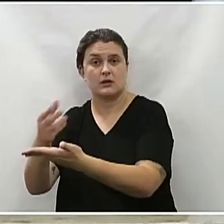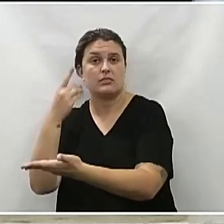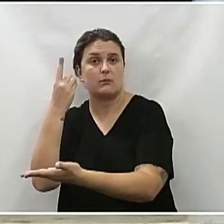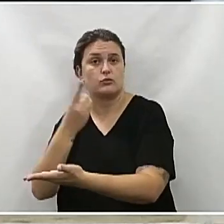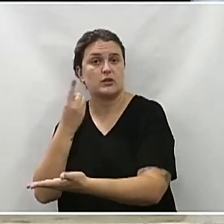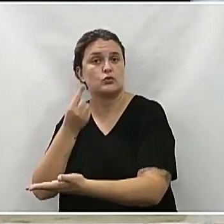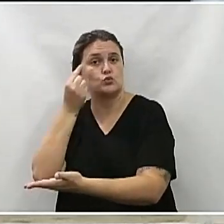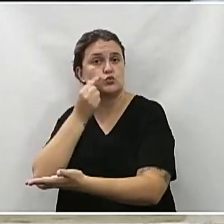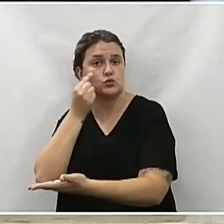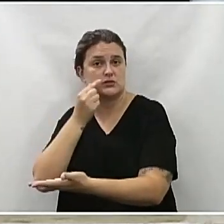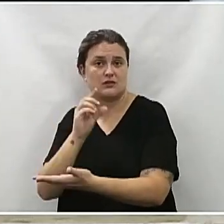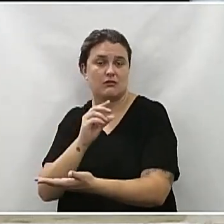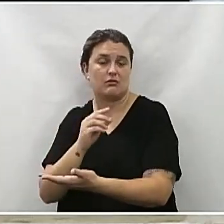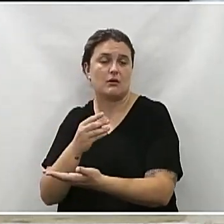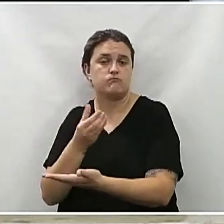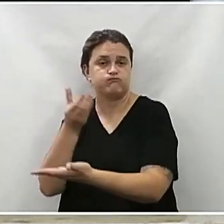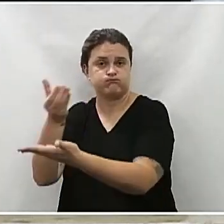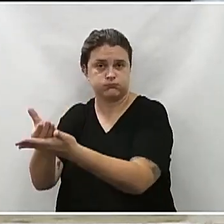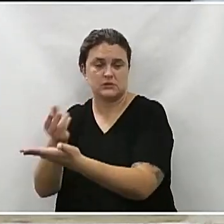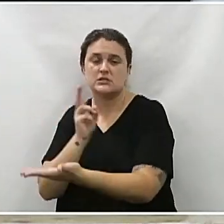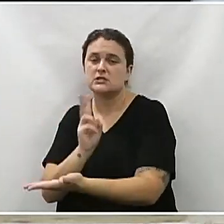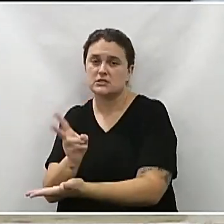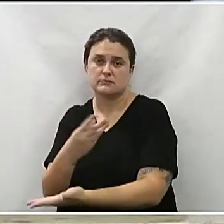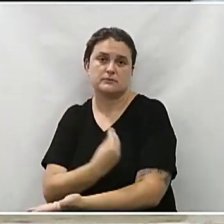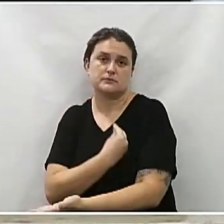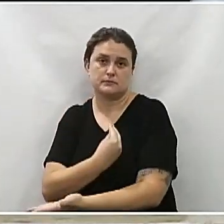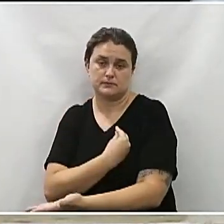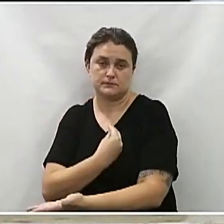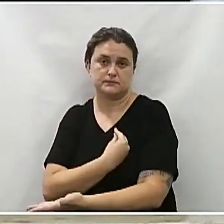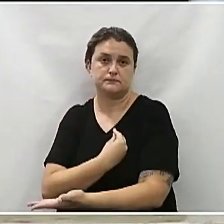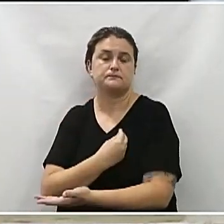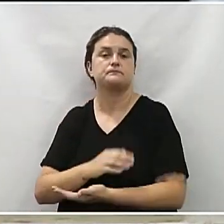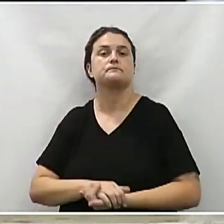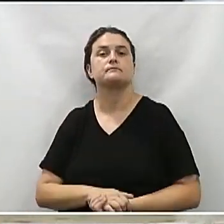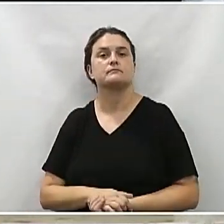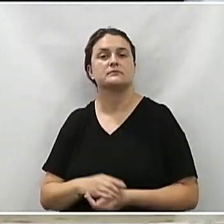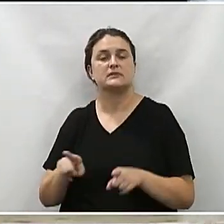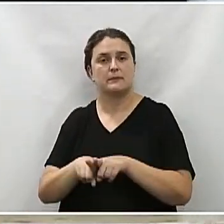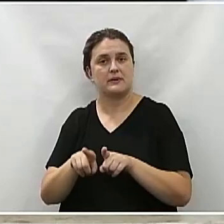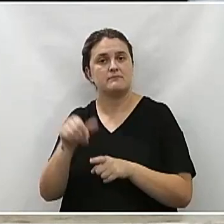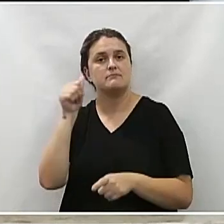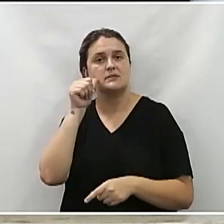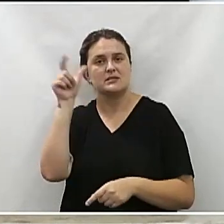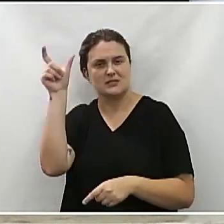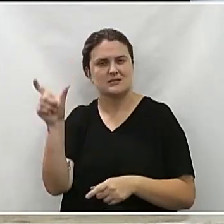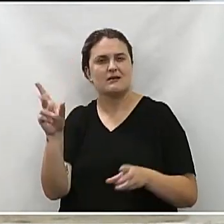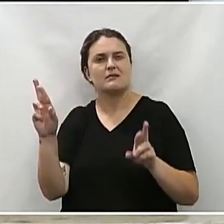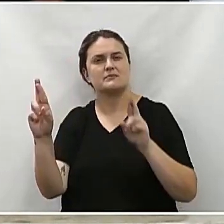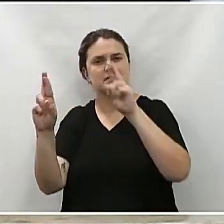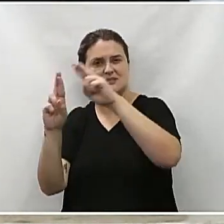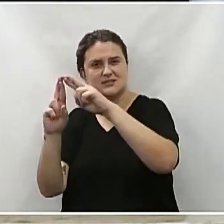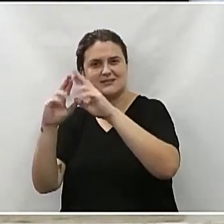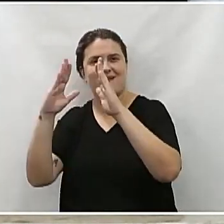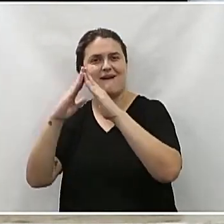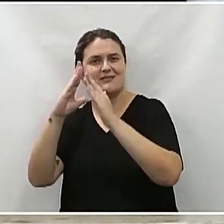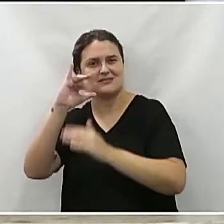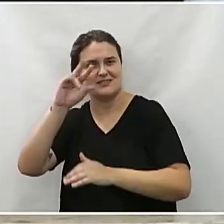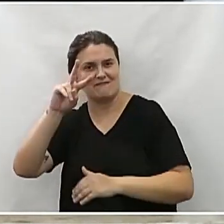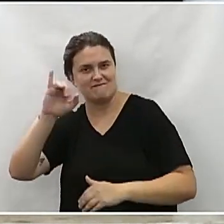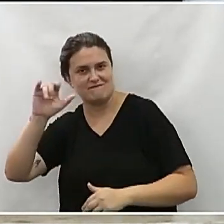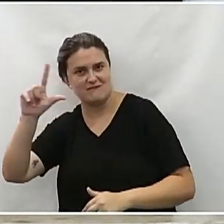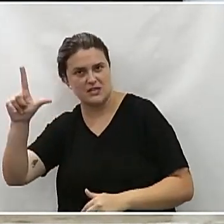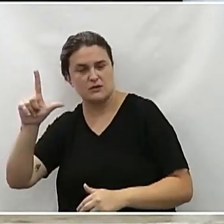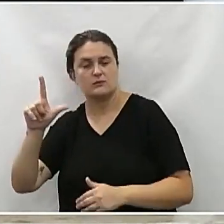deputado Sembacri que esteve presente também representante da Casa Civil Gabi Bacri prefeito os vereadores dessa